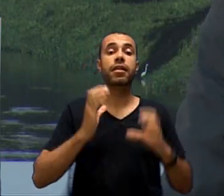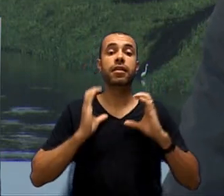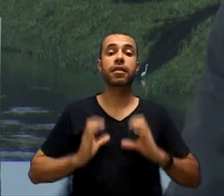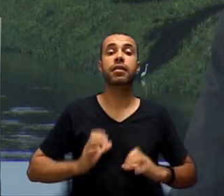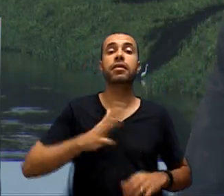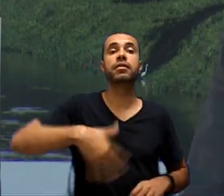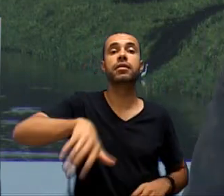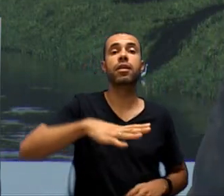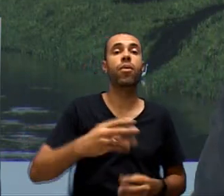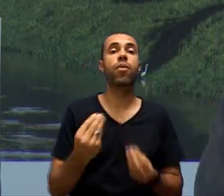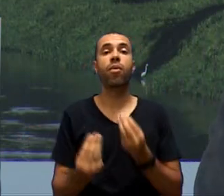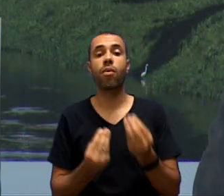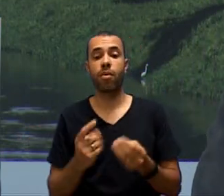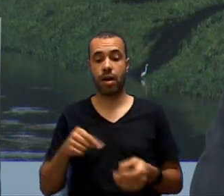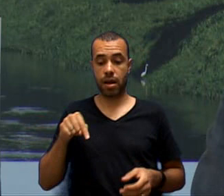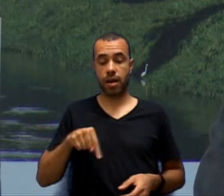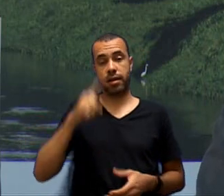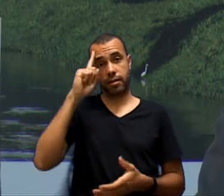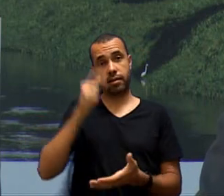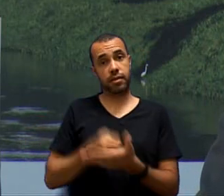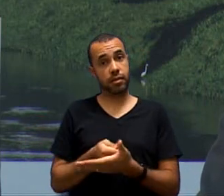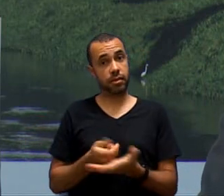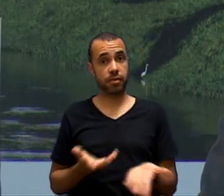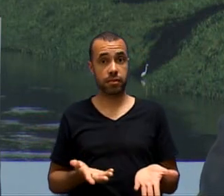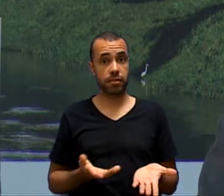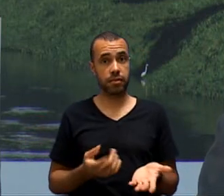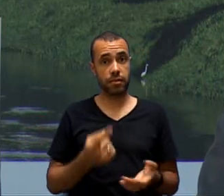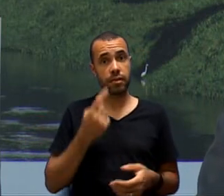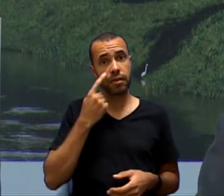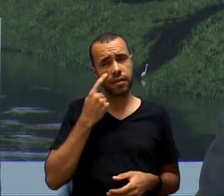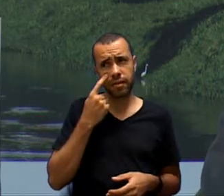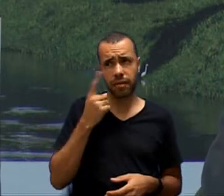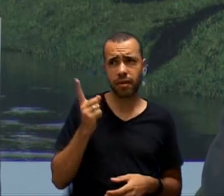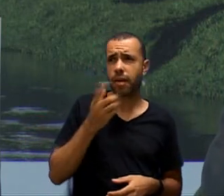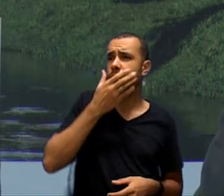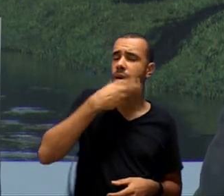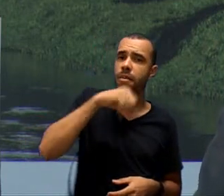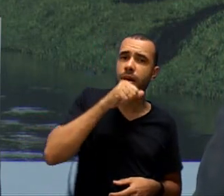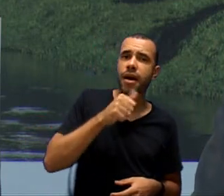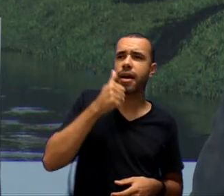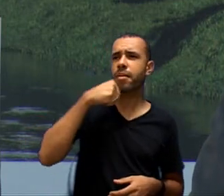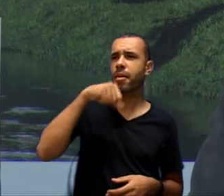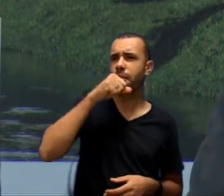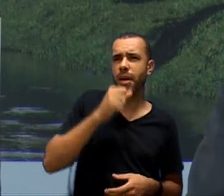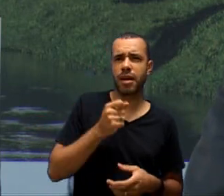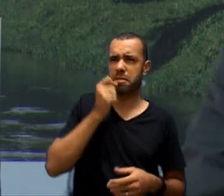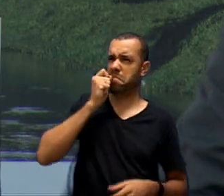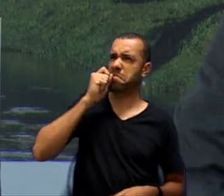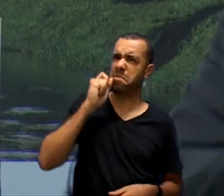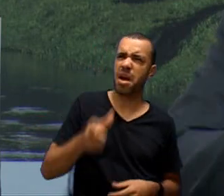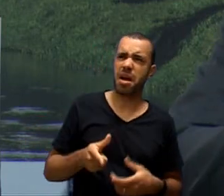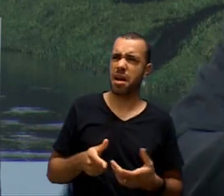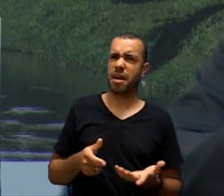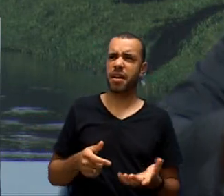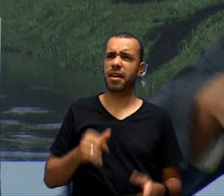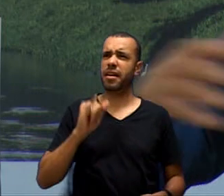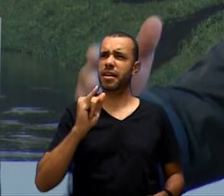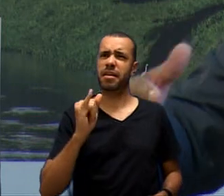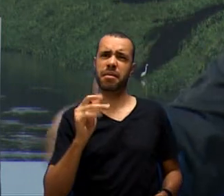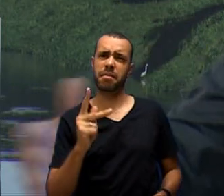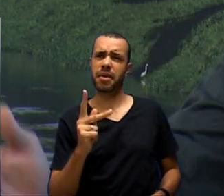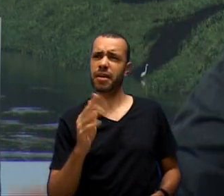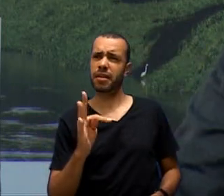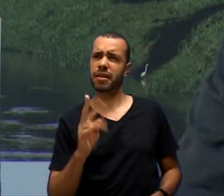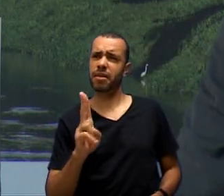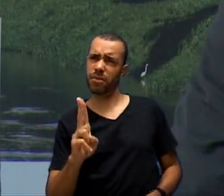anos. Vocês não estão vendo os seus pais, suas mães, xingarem alguém por causa desse IPTU que está